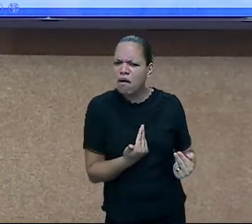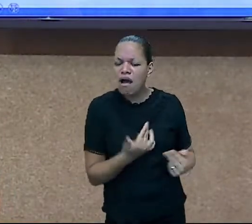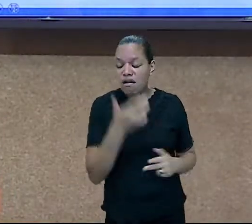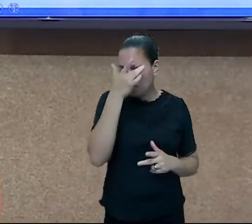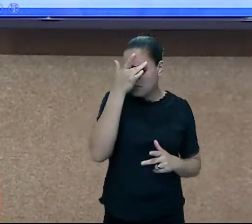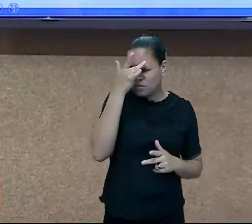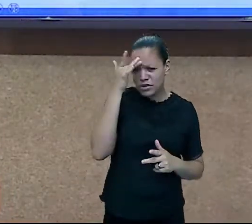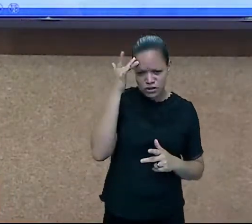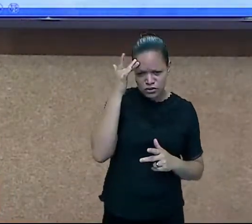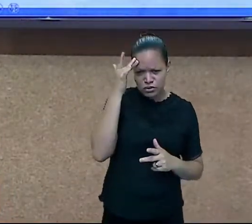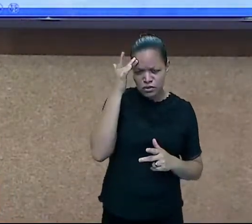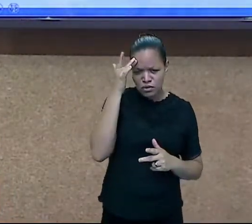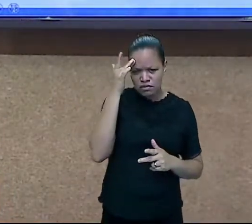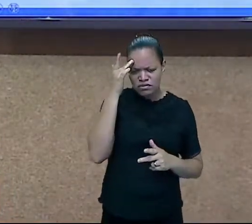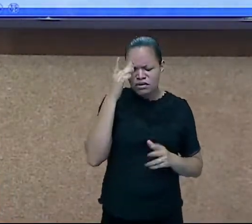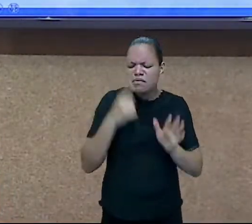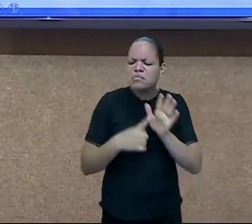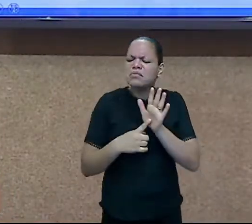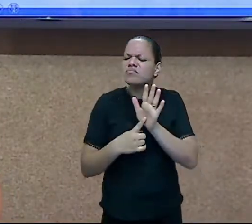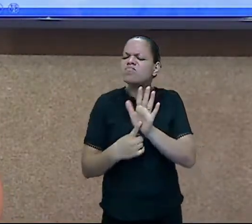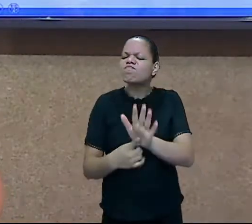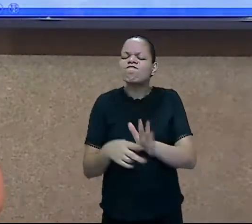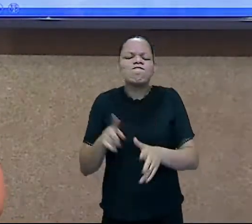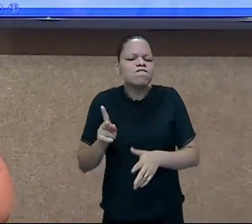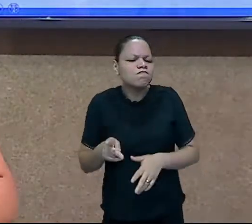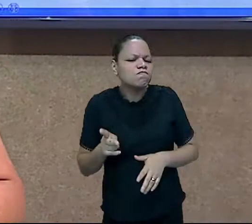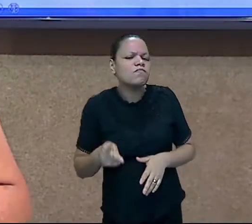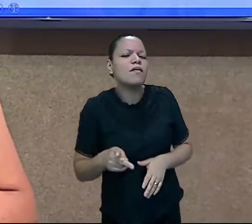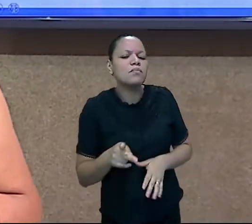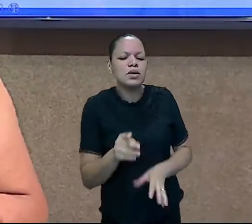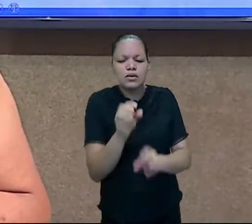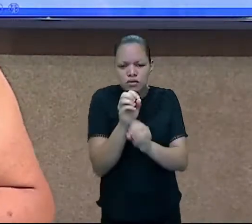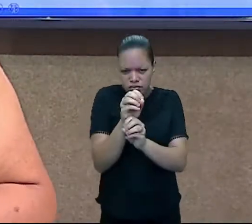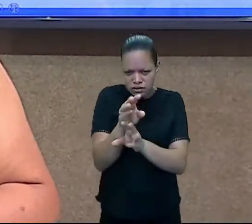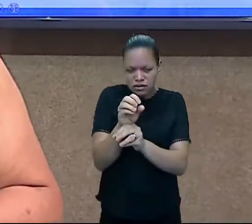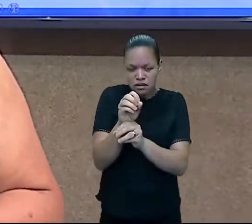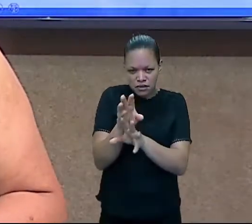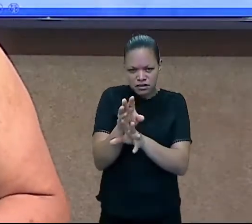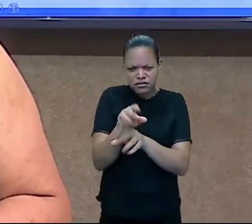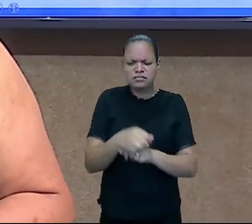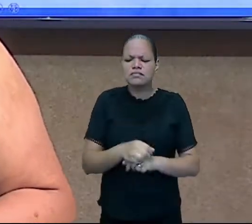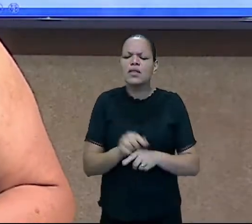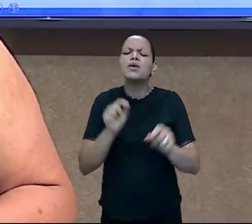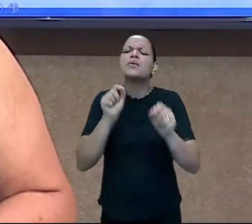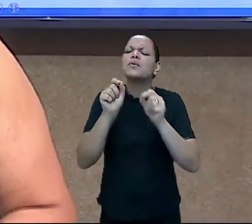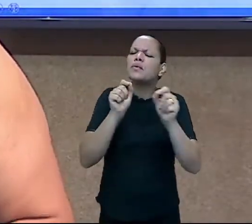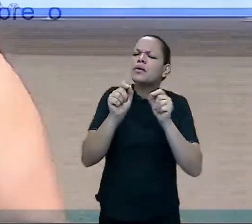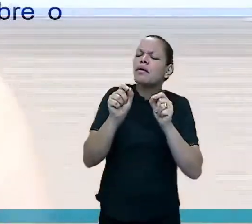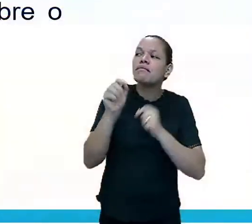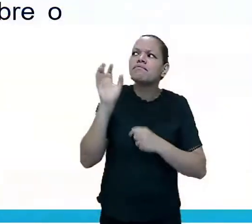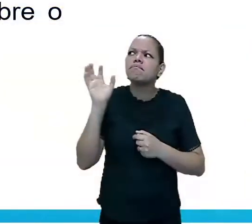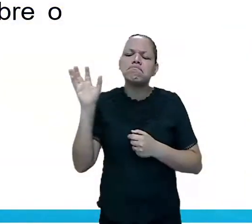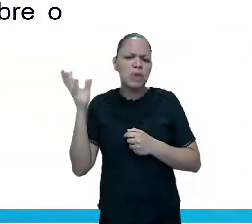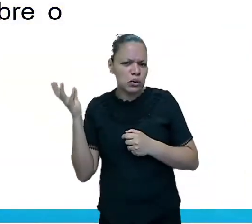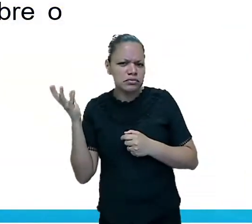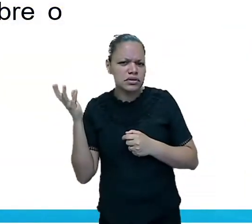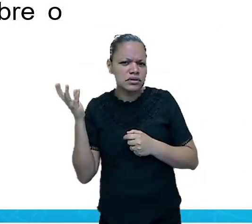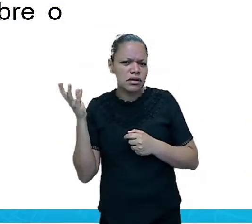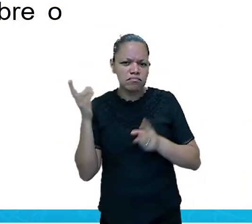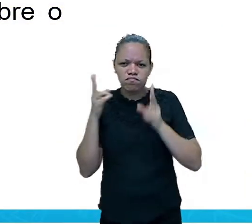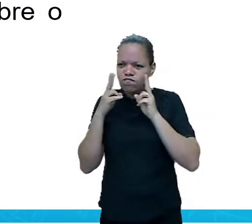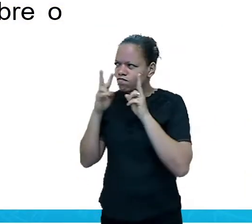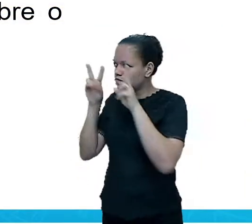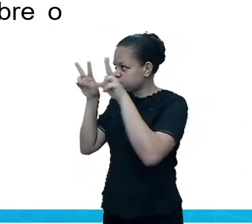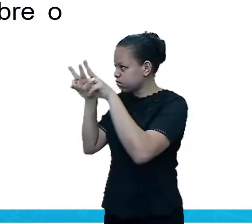vão deixar um ensinamento. E o que vai acontecer com esse ensinamento? Veja bem,